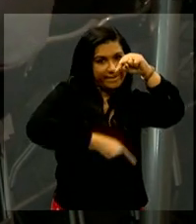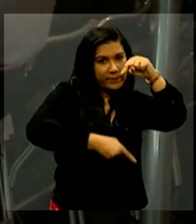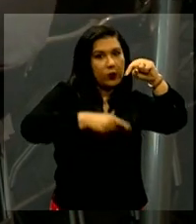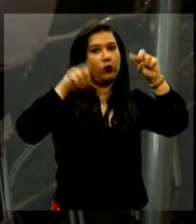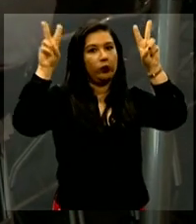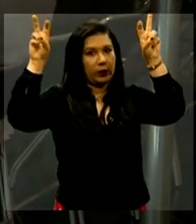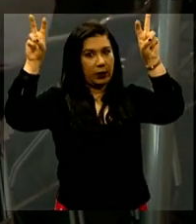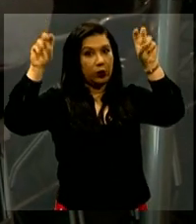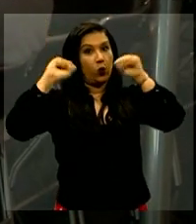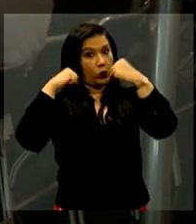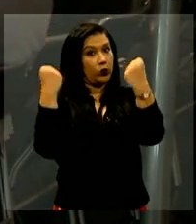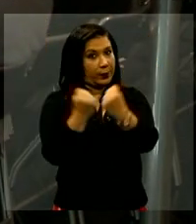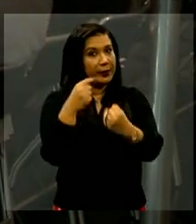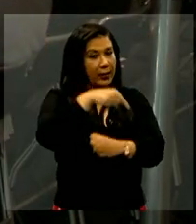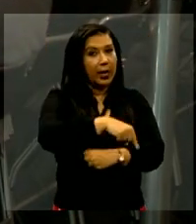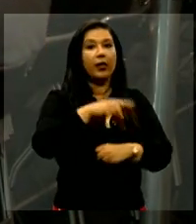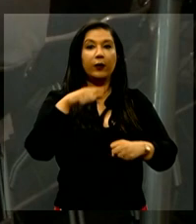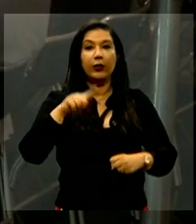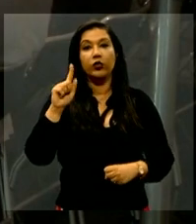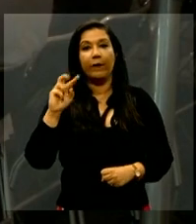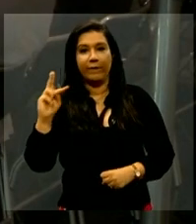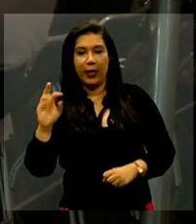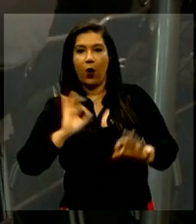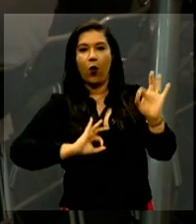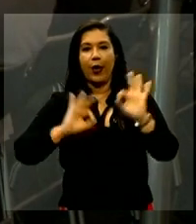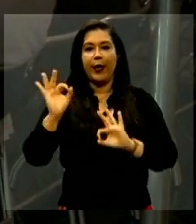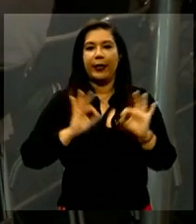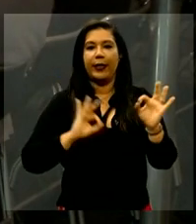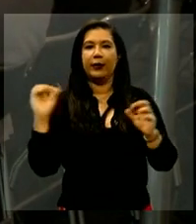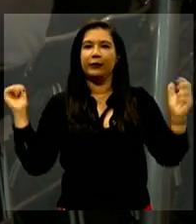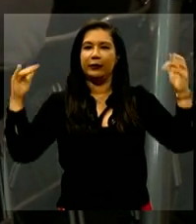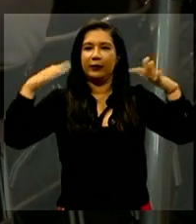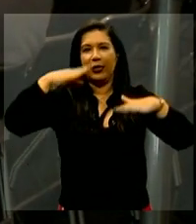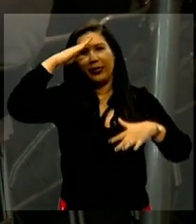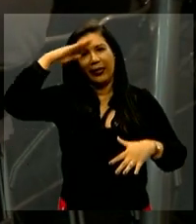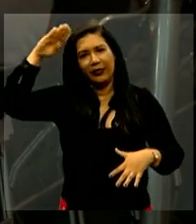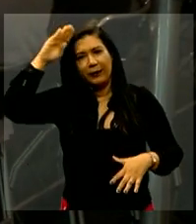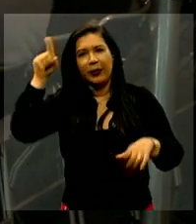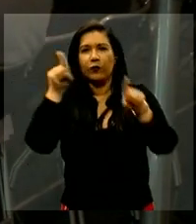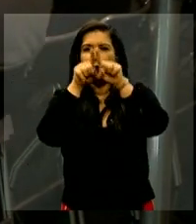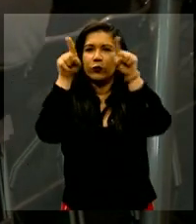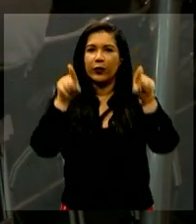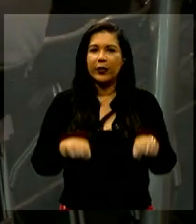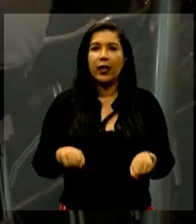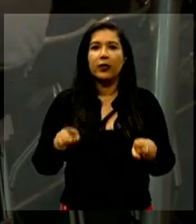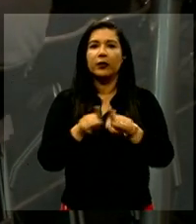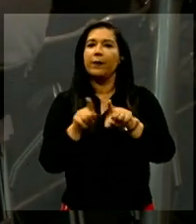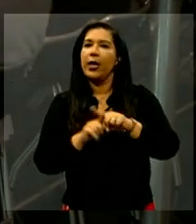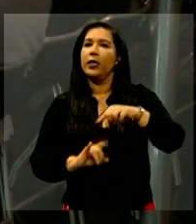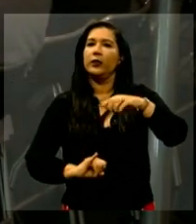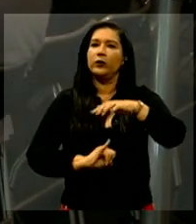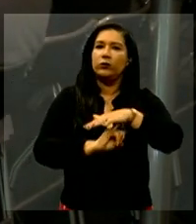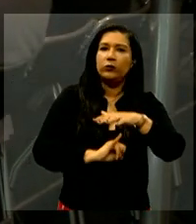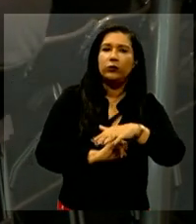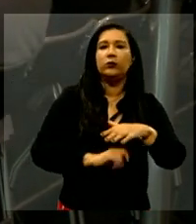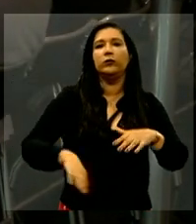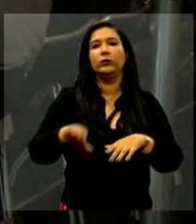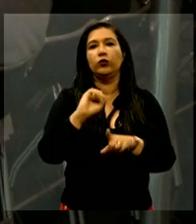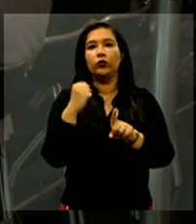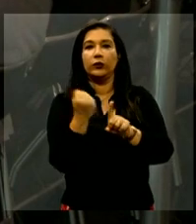é organizado pela Fundação Getúlio Vargas e reúne acadêmicos, servidores e entidades da sociedade